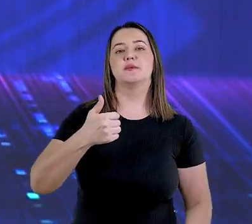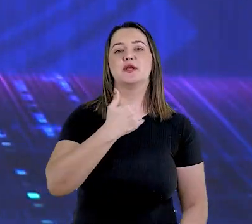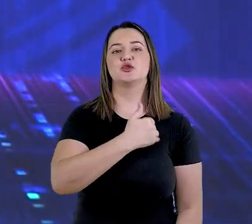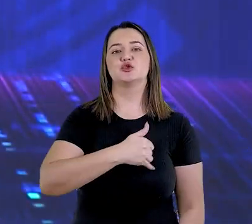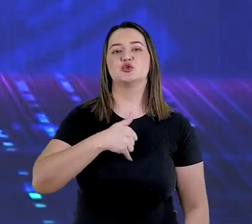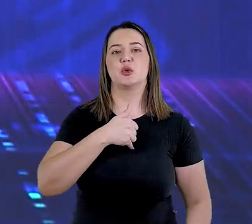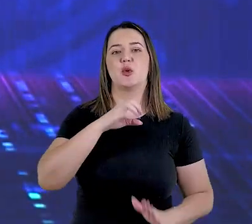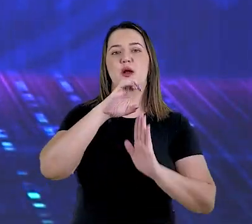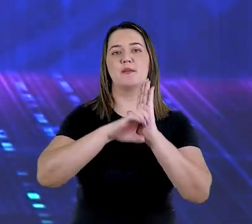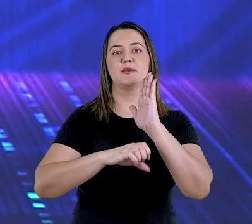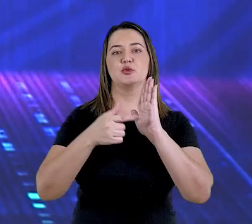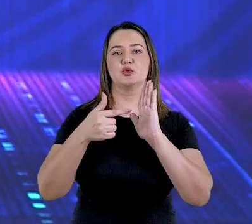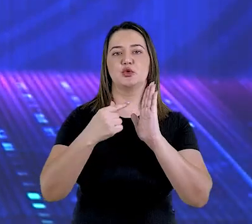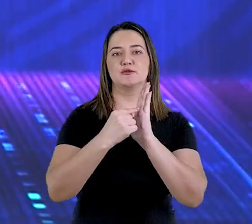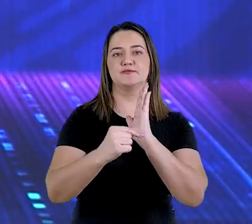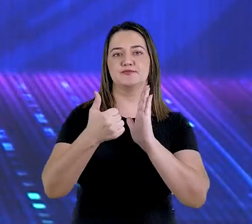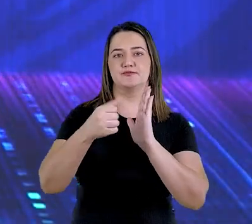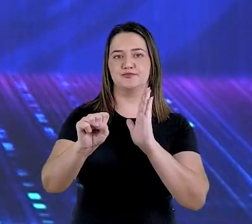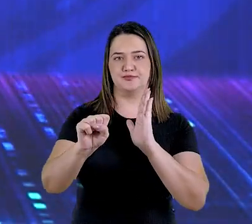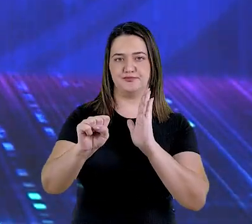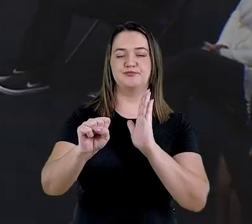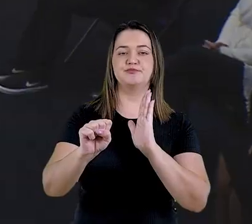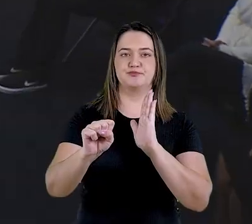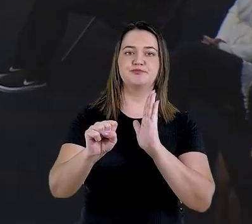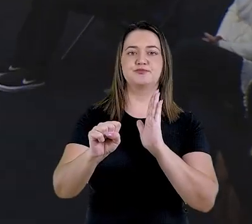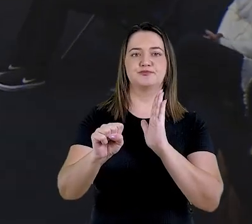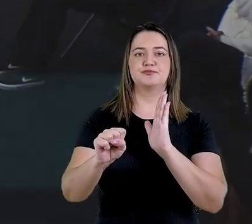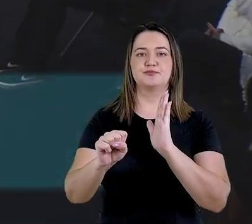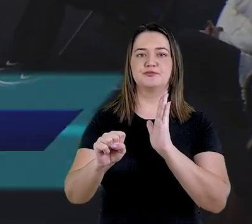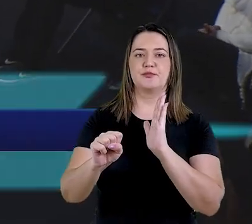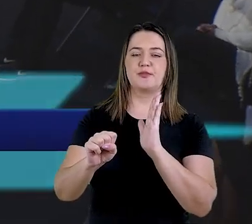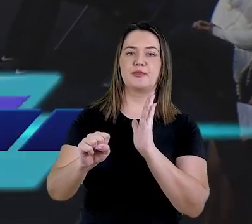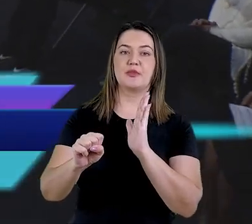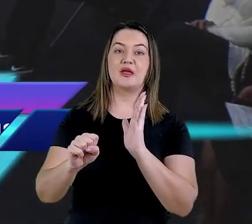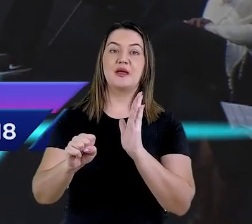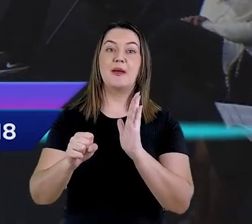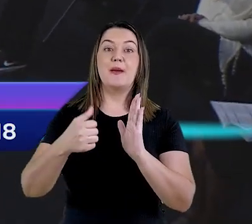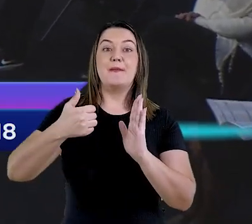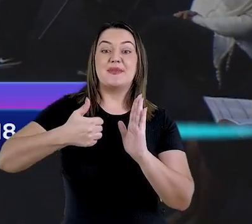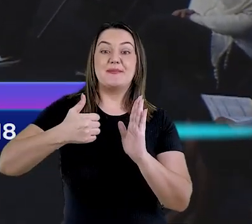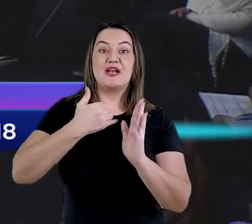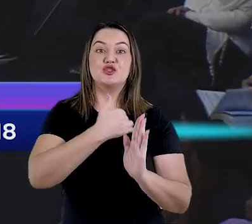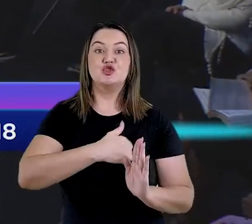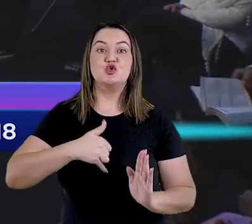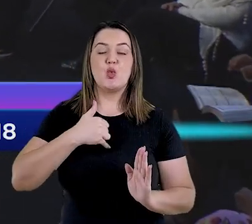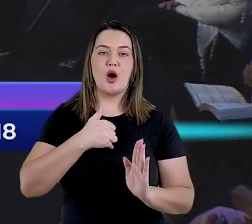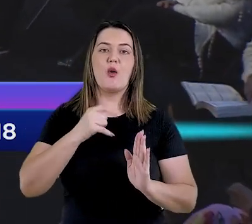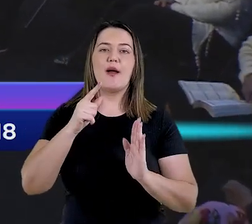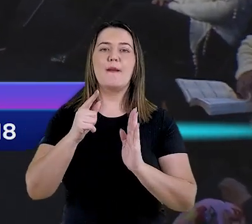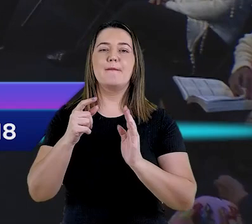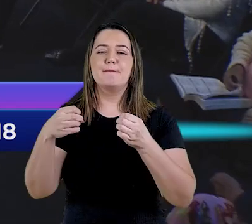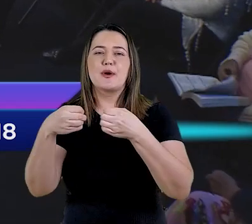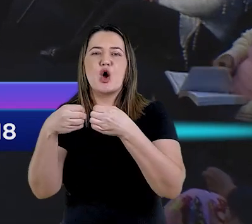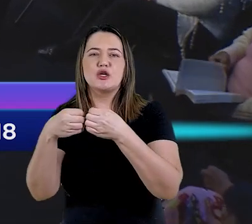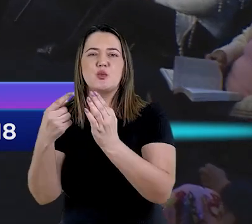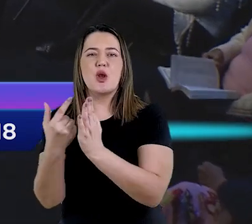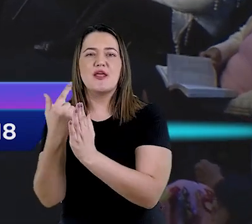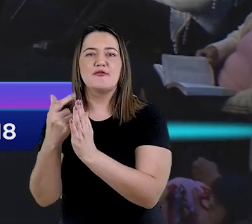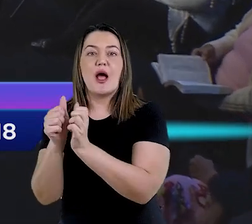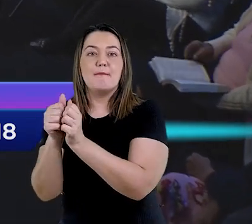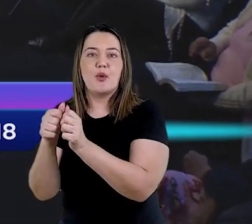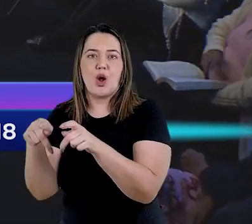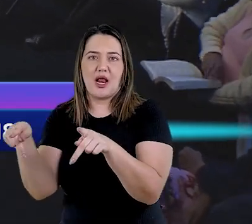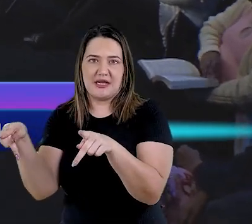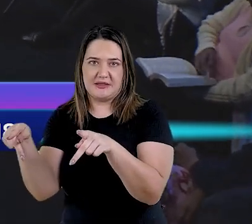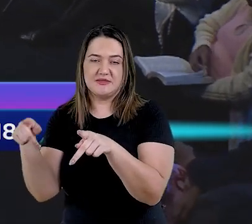capítulo 2 e o versículo 18. Já no finalzinho da Bíblia, 1 João 2,18, sabe que essas